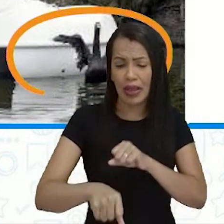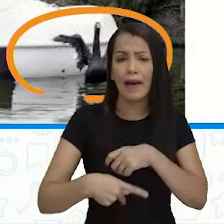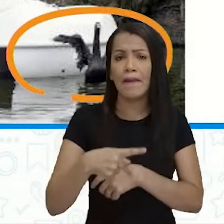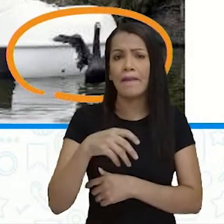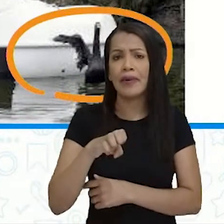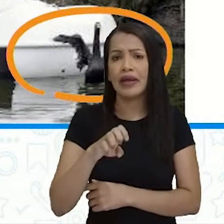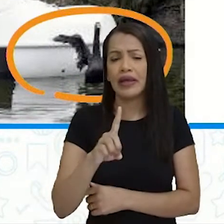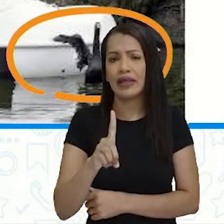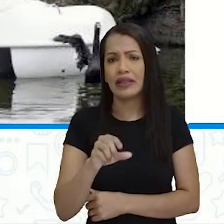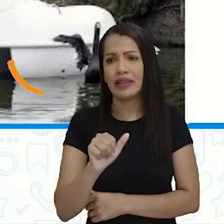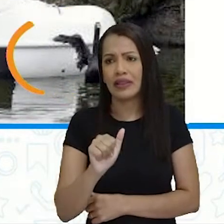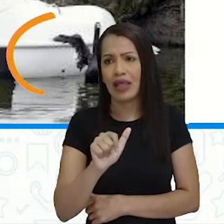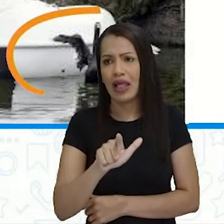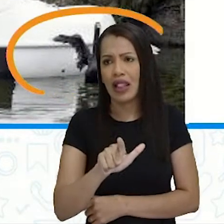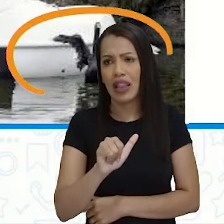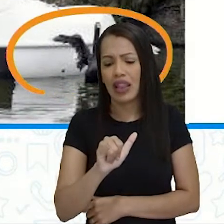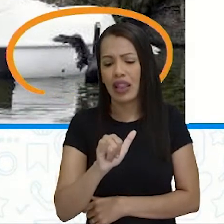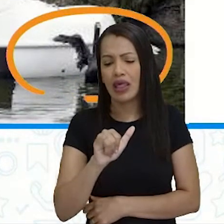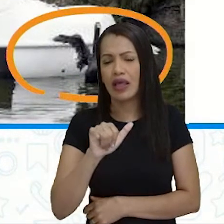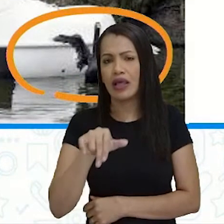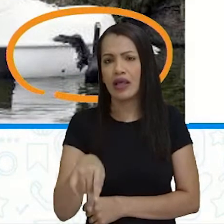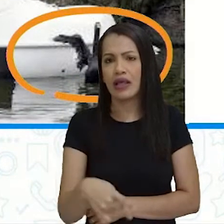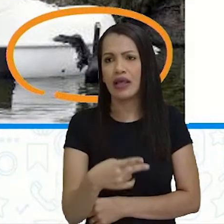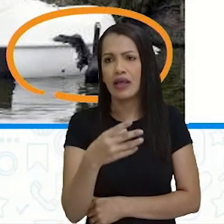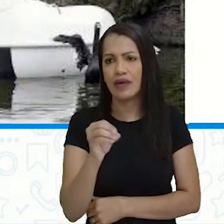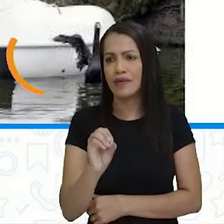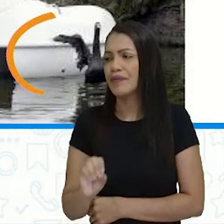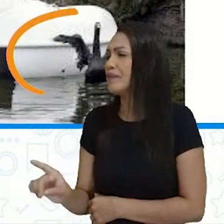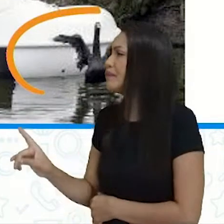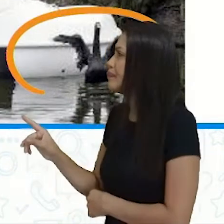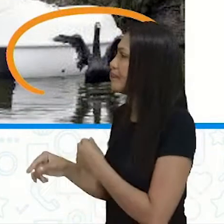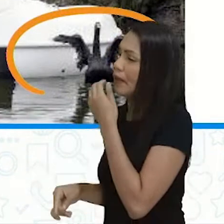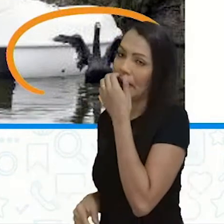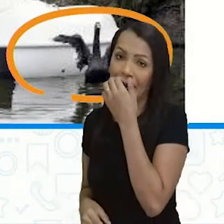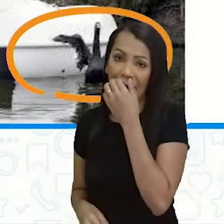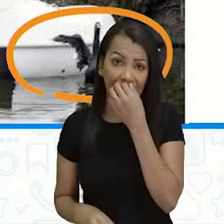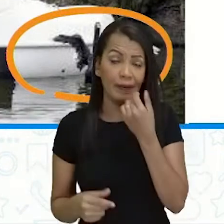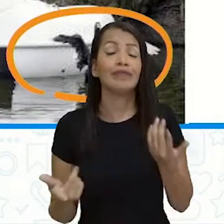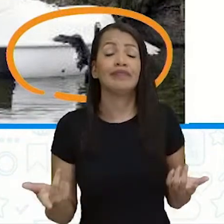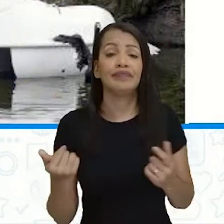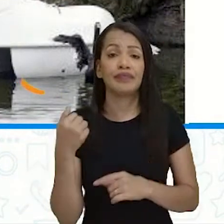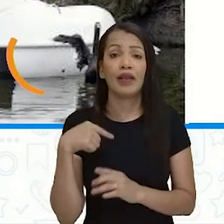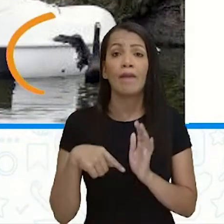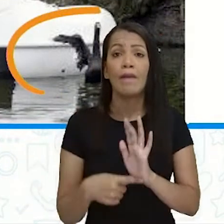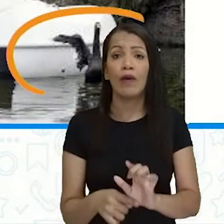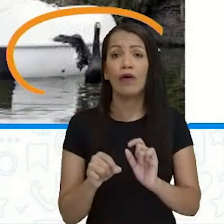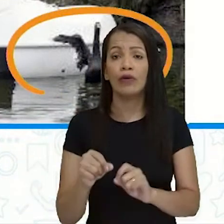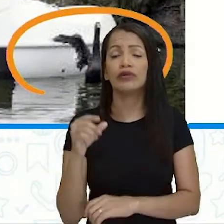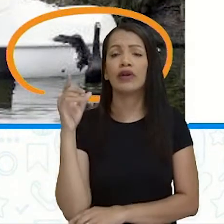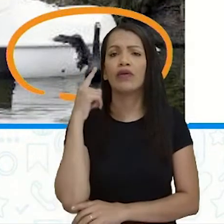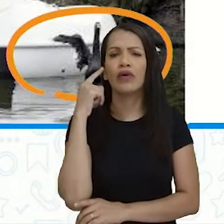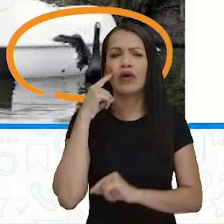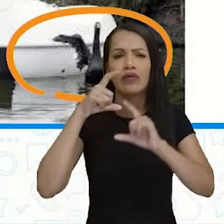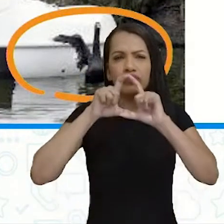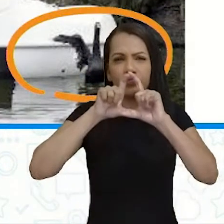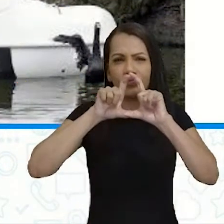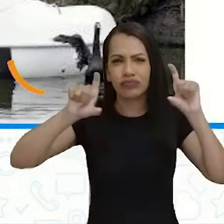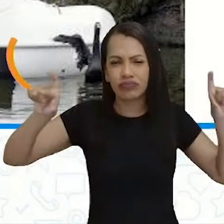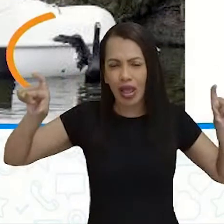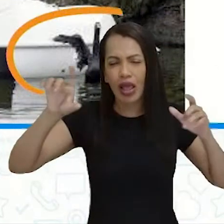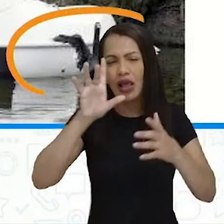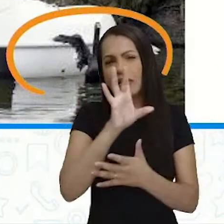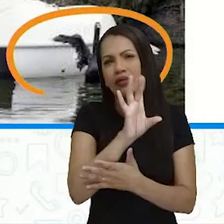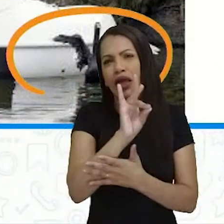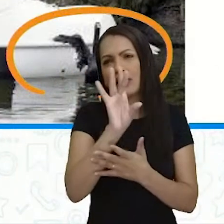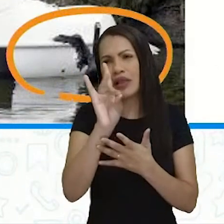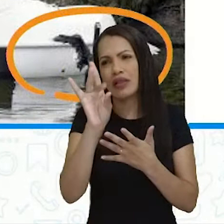de cisne. Então, veja que aí nessa notícia está falando, né, de uma ave, um cisne. Eu mostrei ali no detalhe, tá vendo que eu destaquei